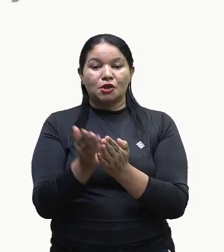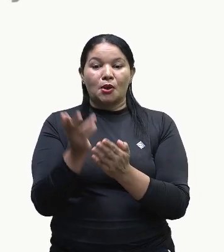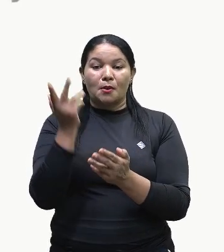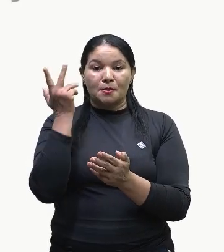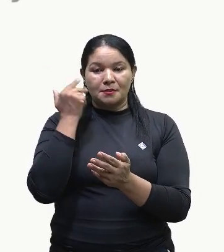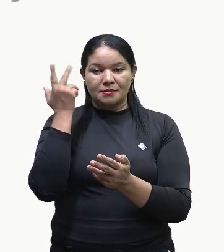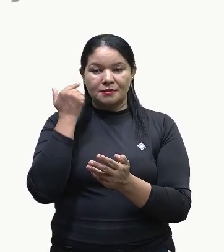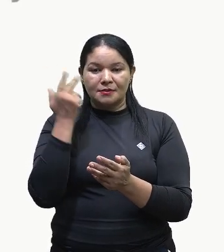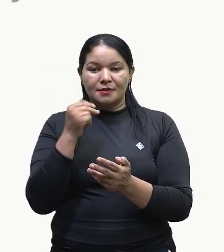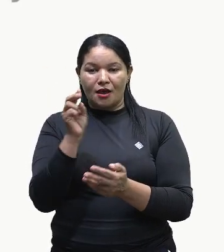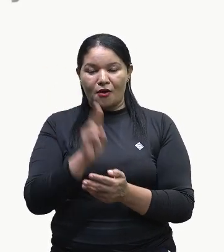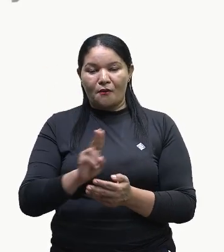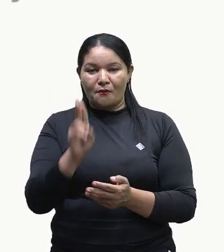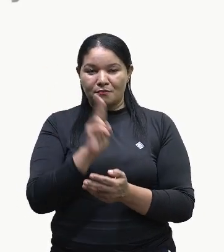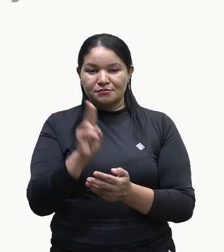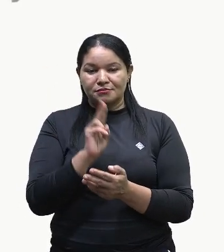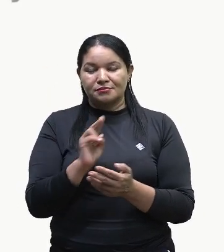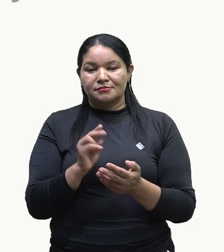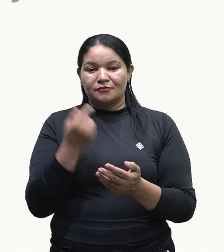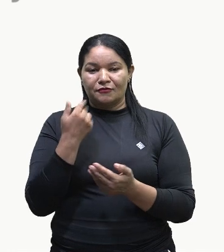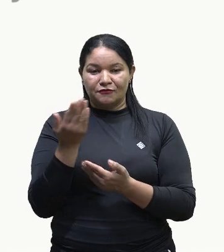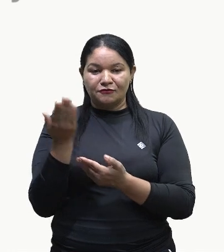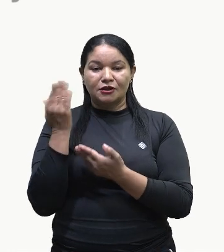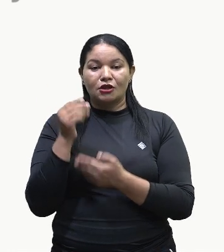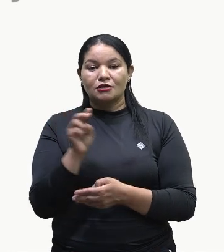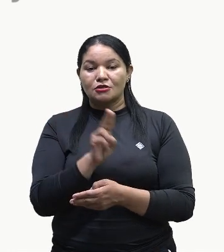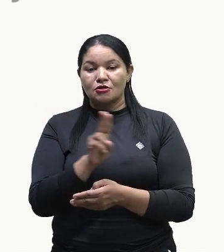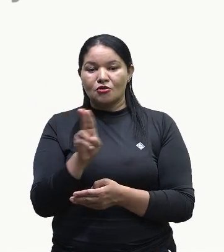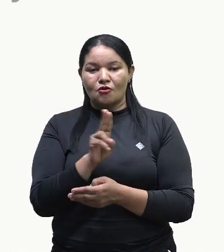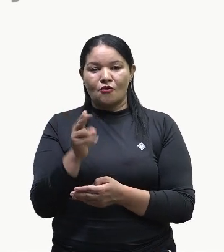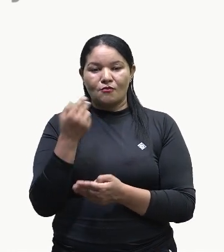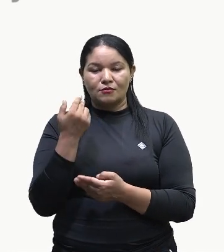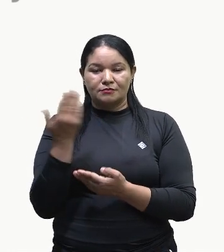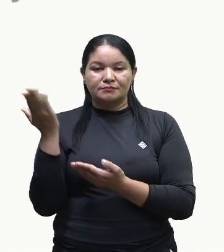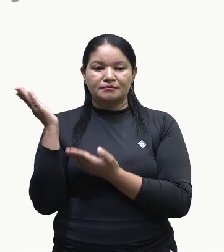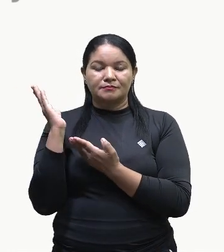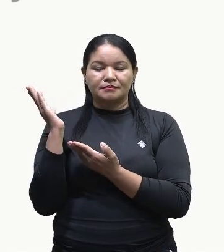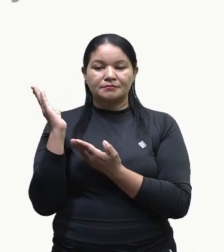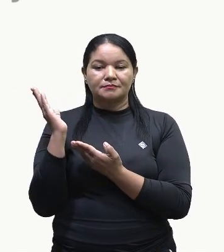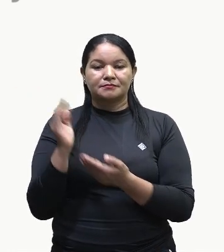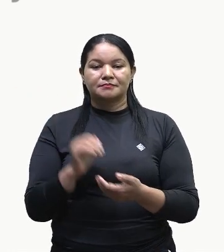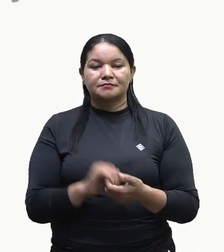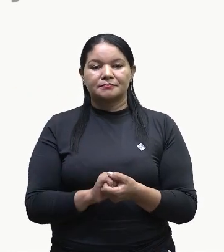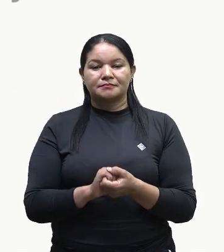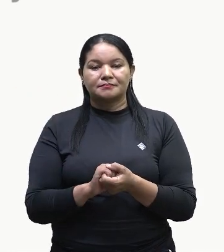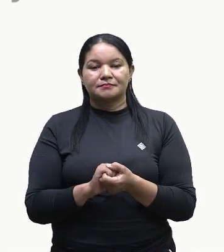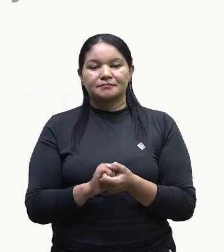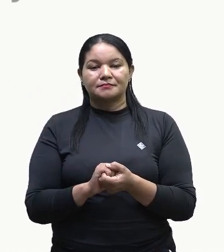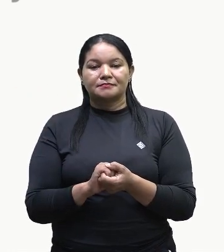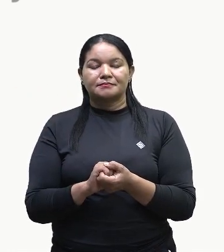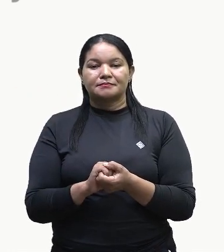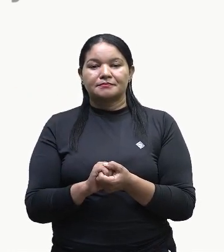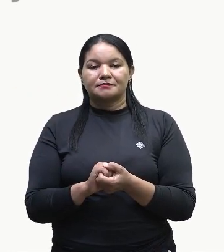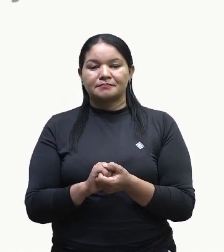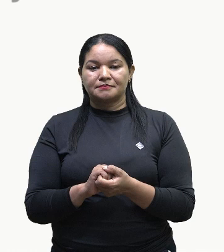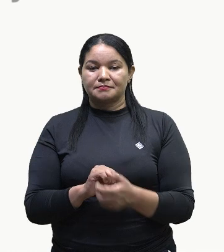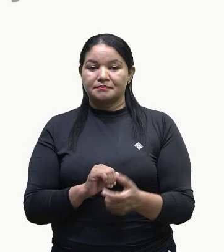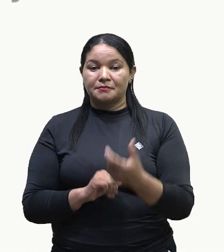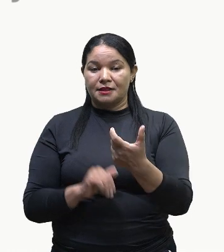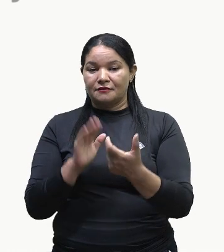né? Muito utilizado em muitos lugares. Então, el barco, como